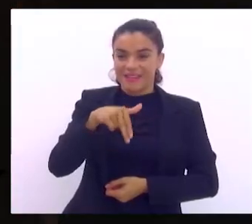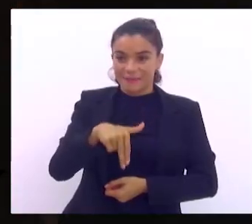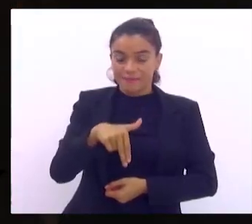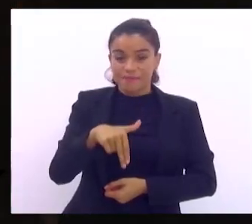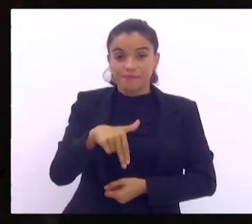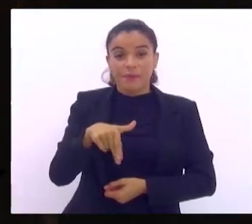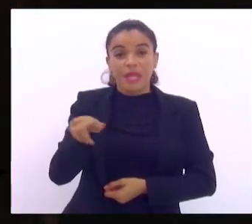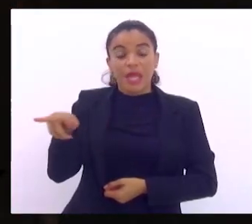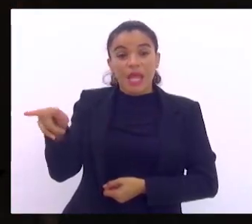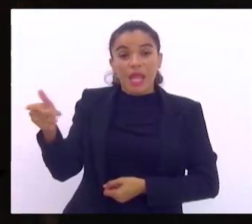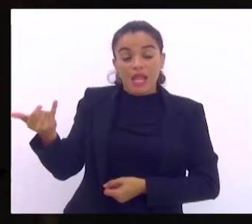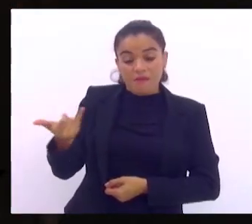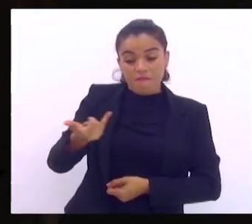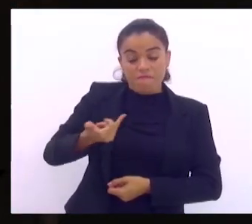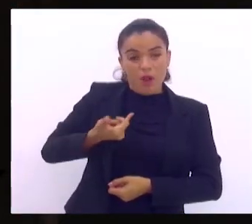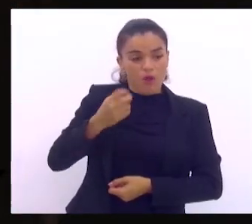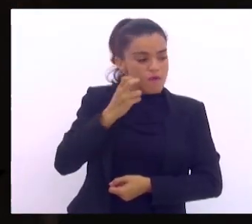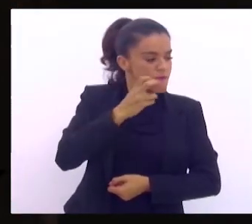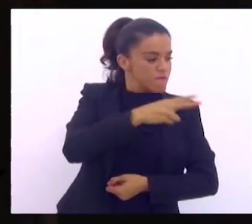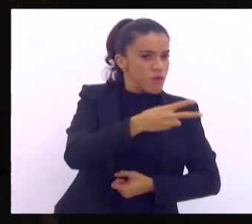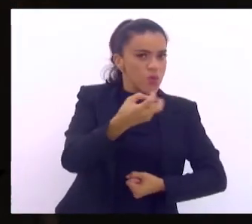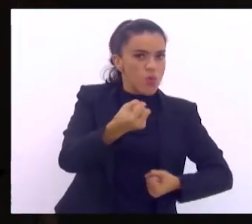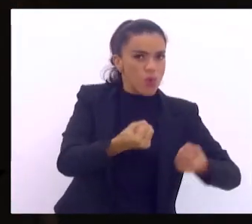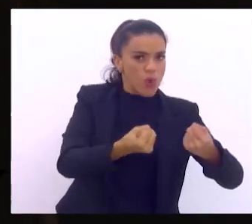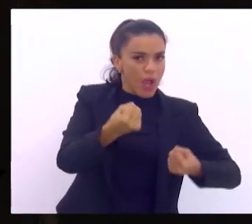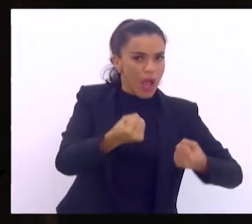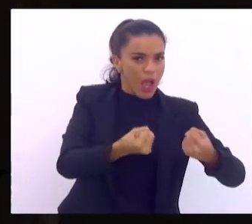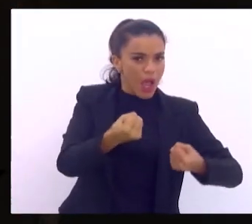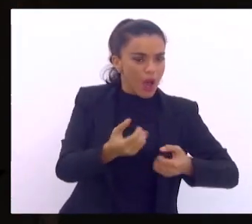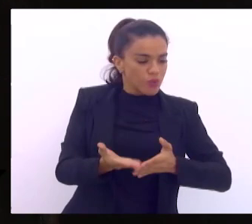Ele disse que, quando ele olhou o carro,